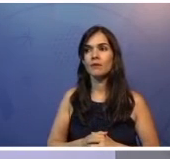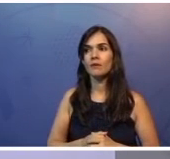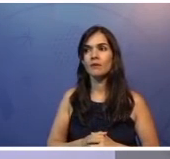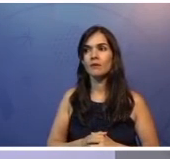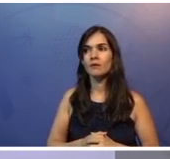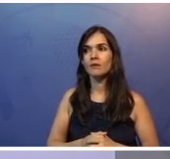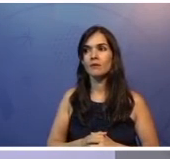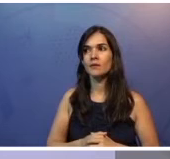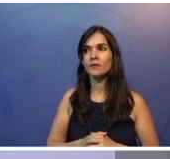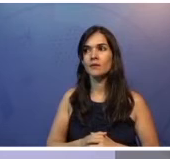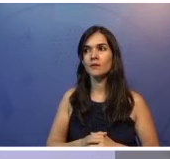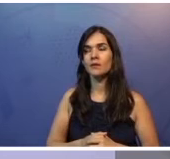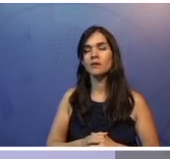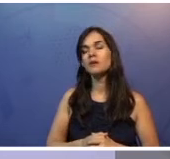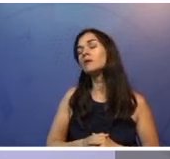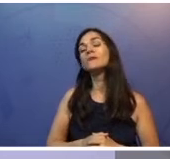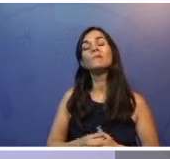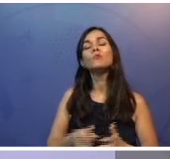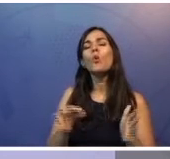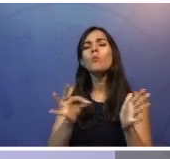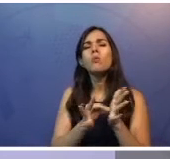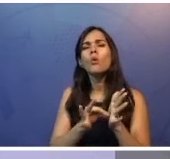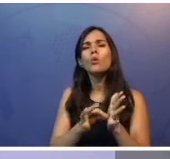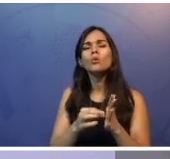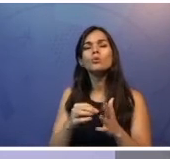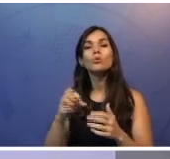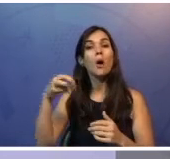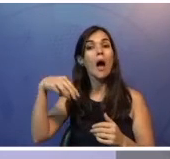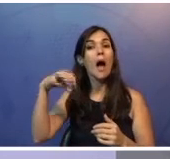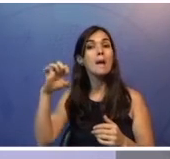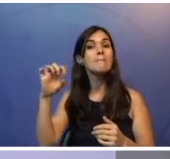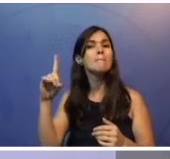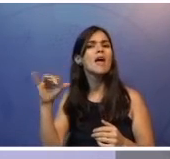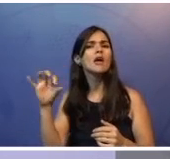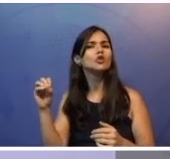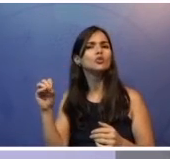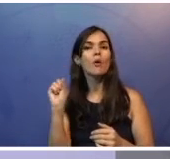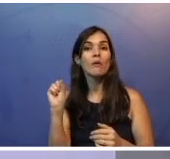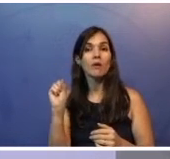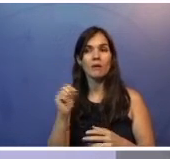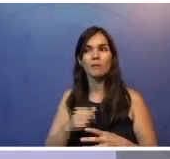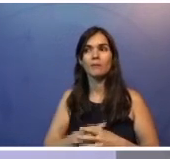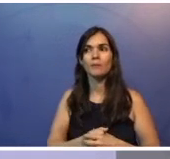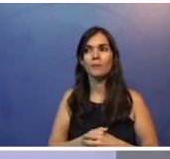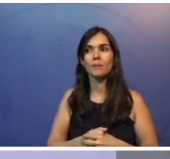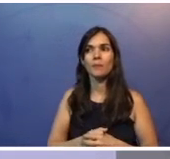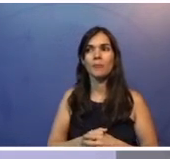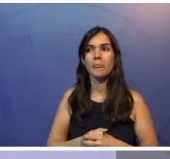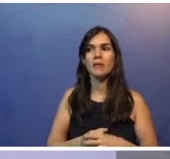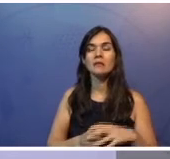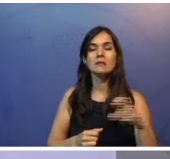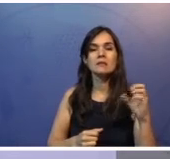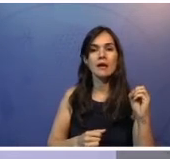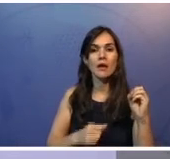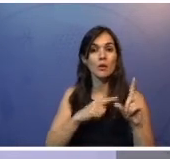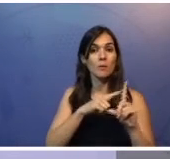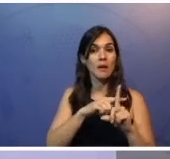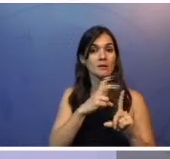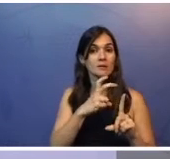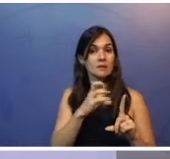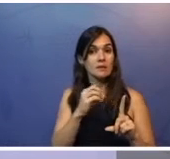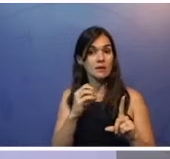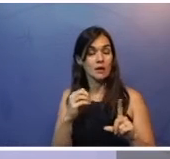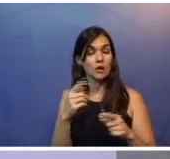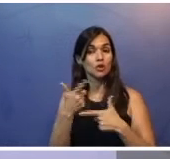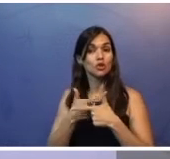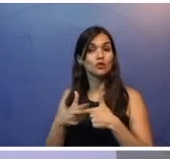tão ponto médio de dessa primeira linha aqui é o zero mais o 500 /